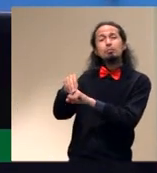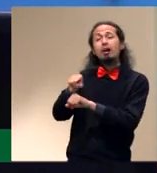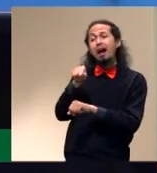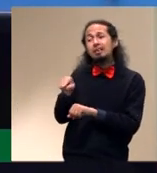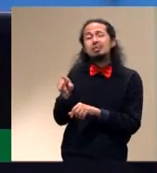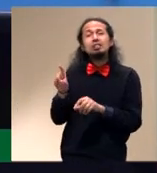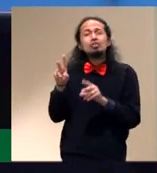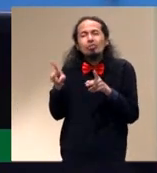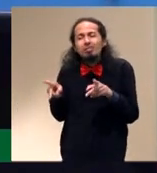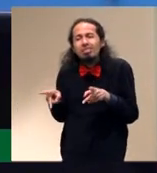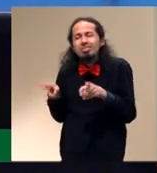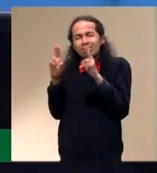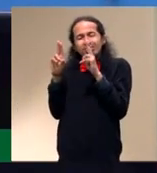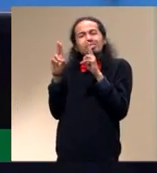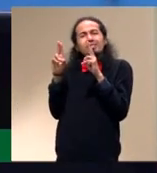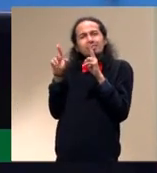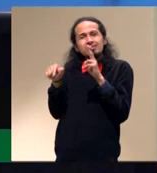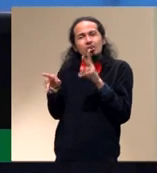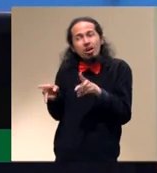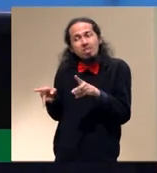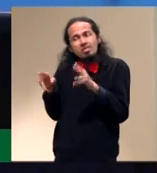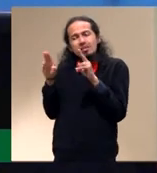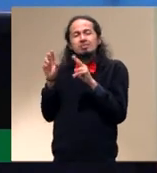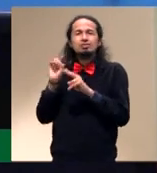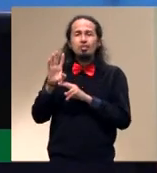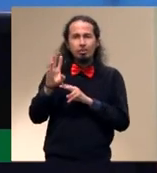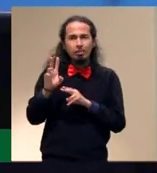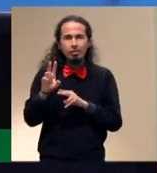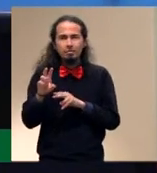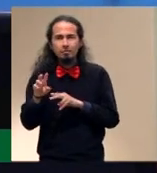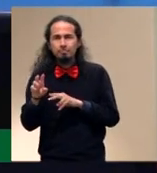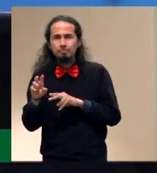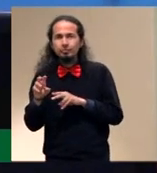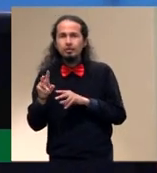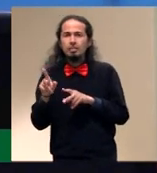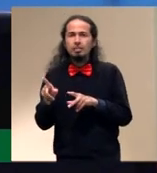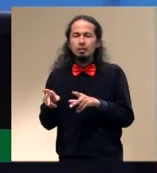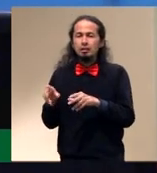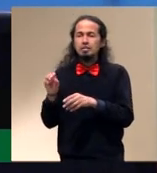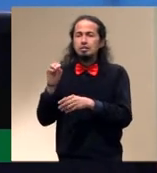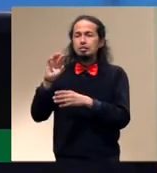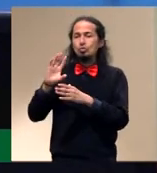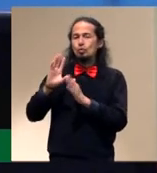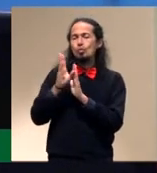é um recorte do conhecimento como um todo que é trazido para o conteúdo escolar.